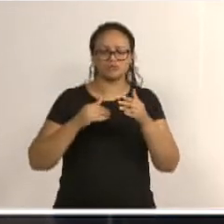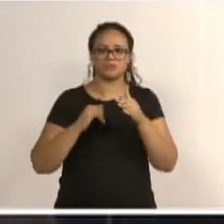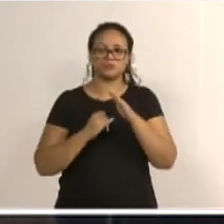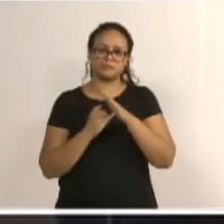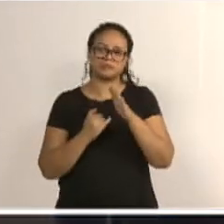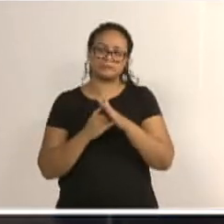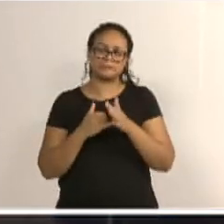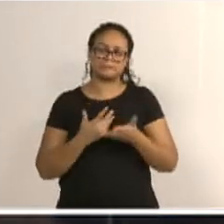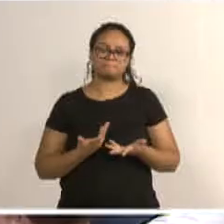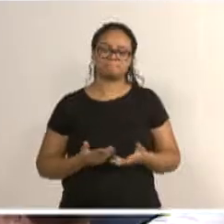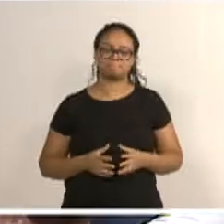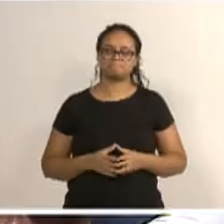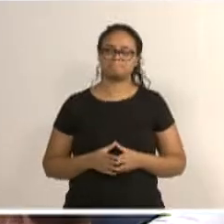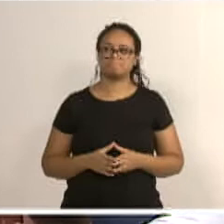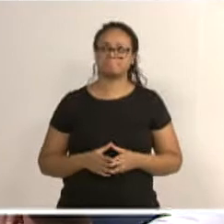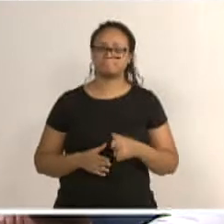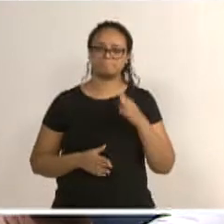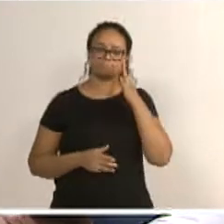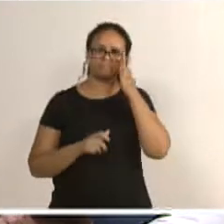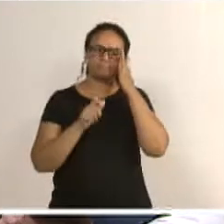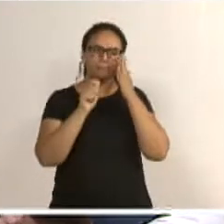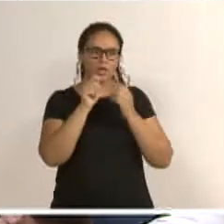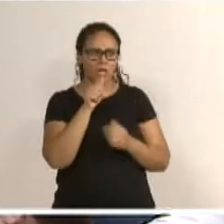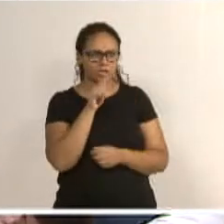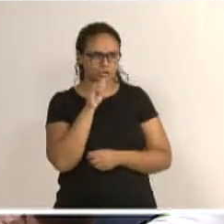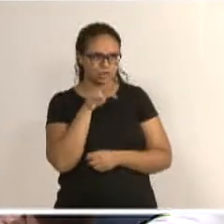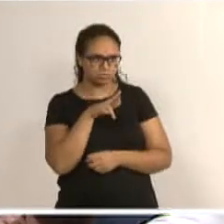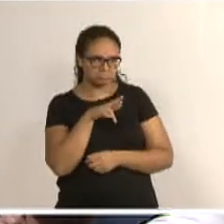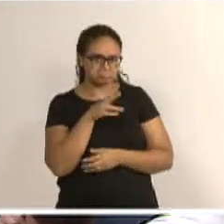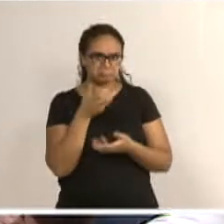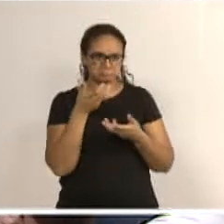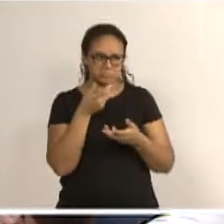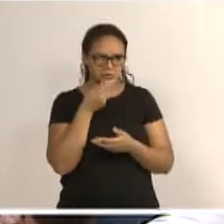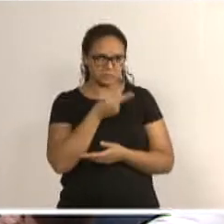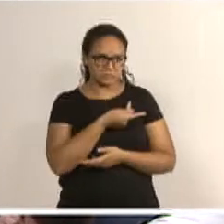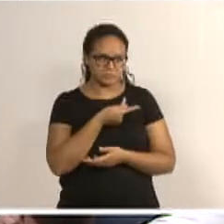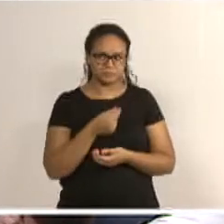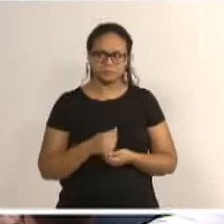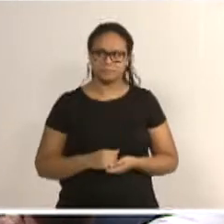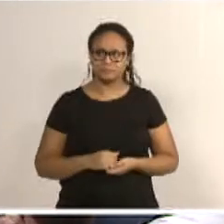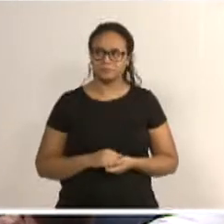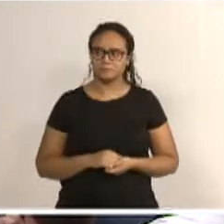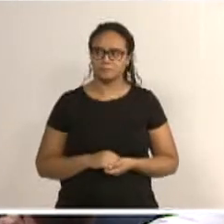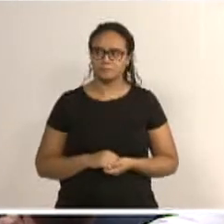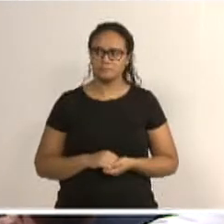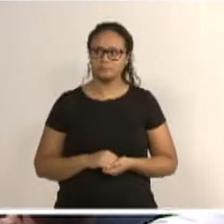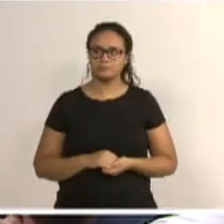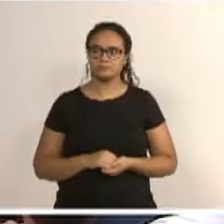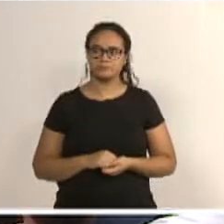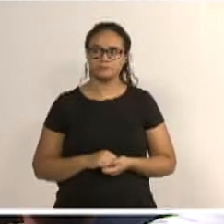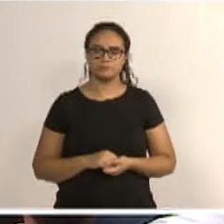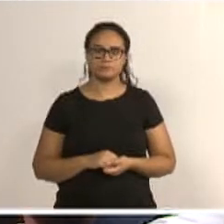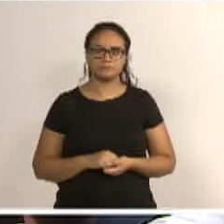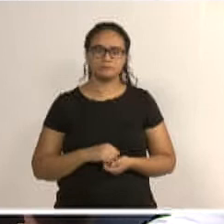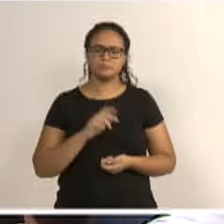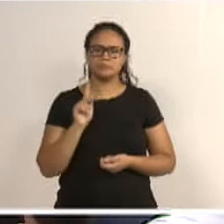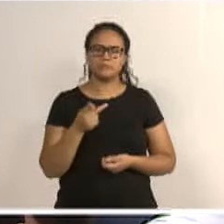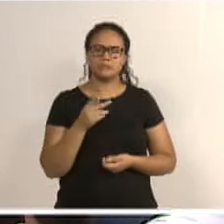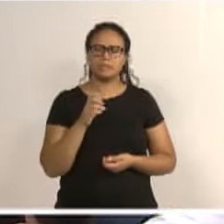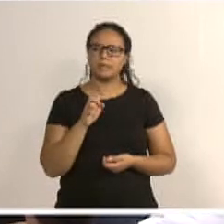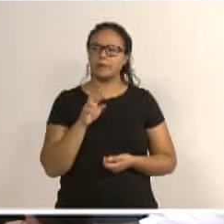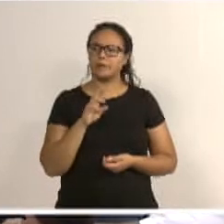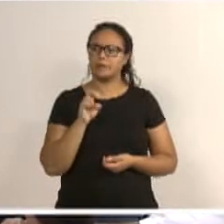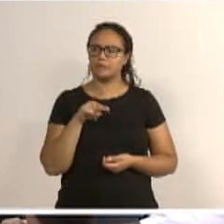dia de hoje. A AGIR ou o CETERB gostaria de estar dando retorno para ele? Senhor Henrique, o senhor pode